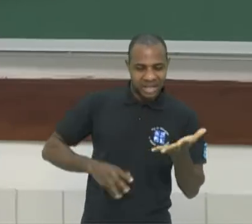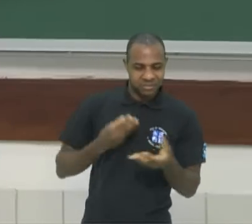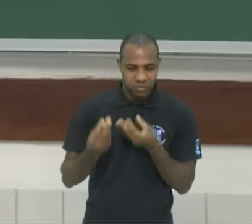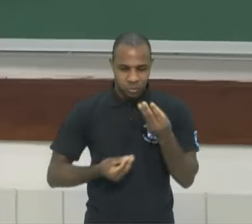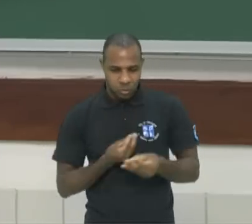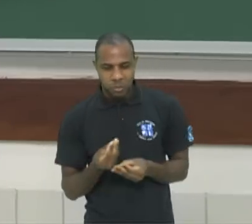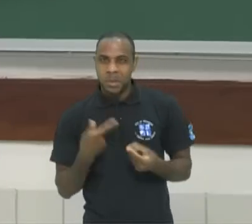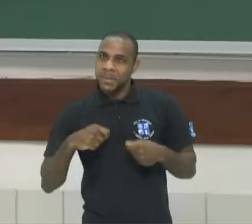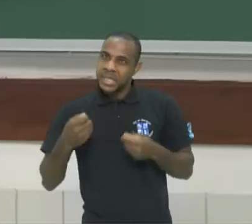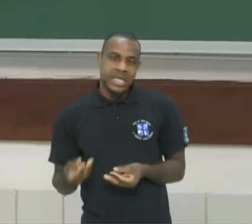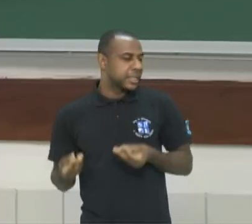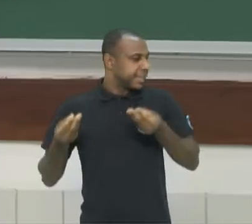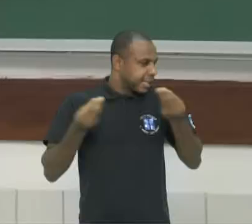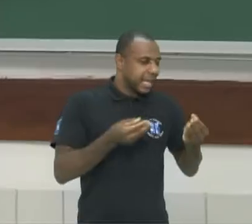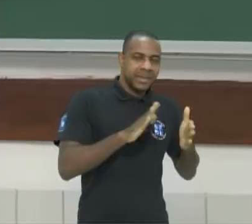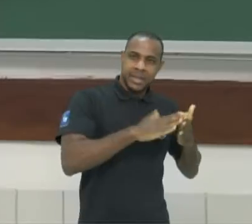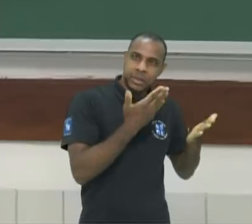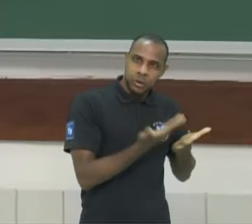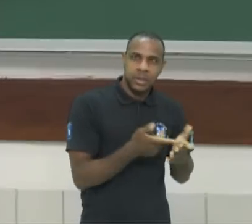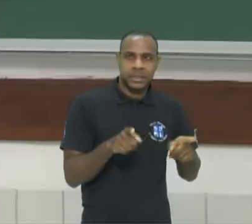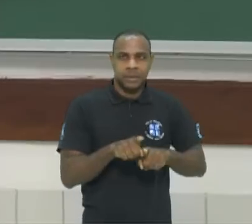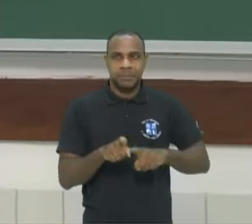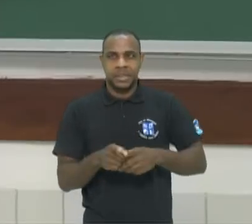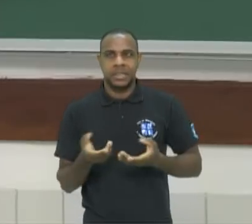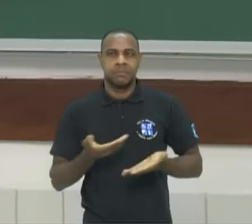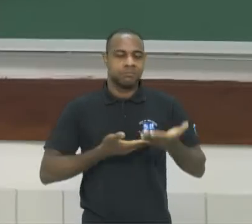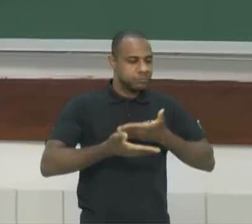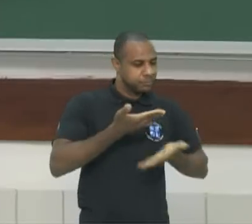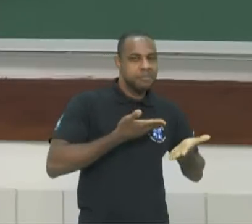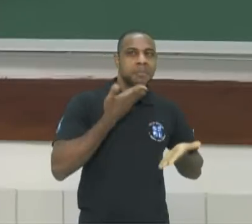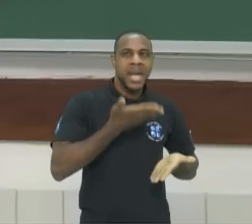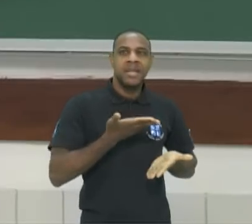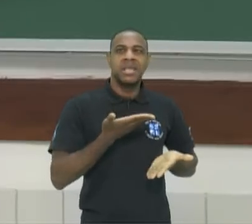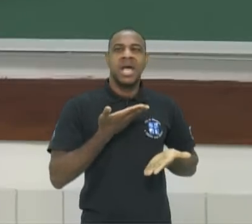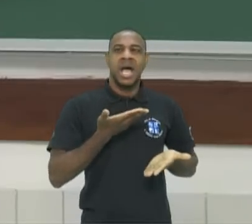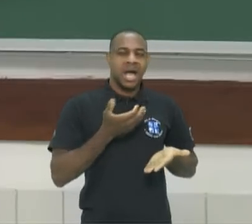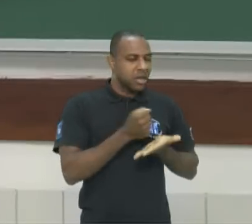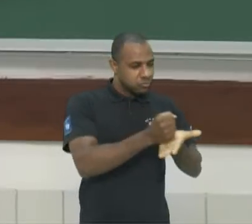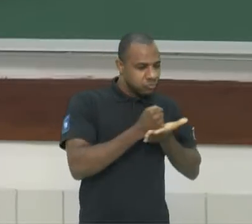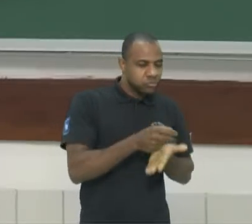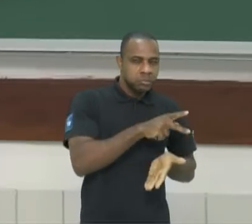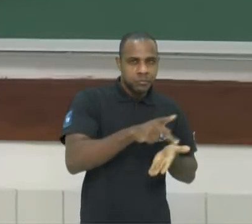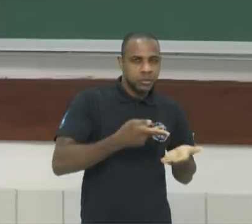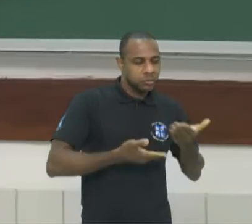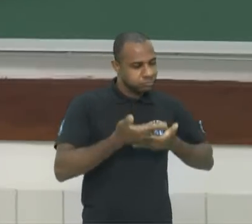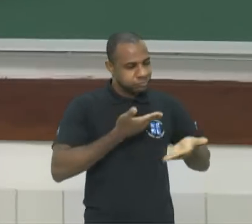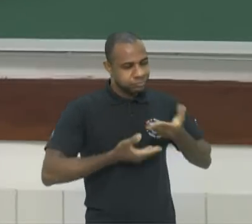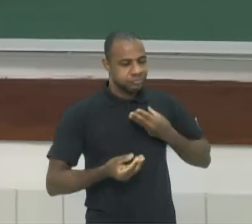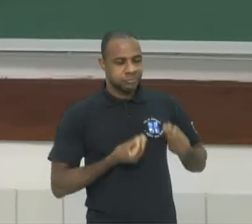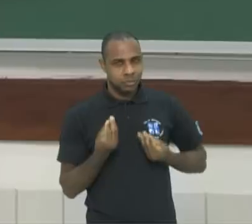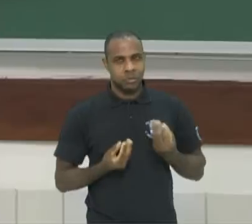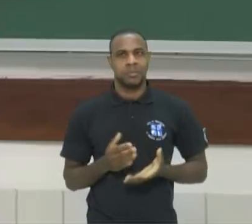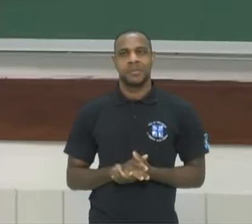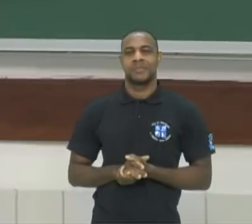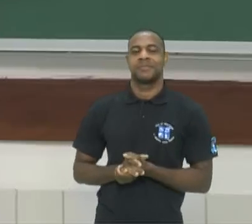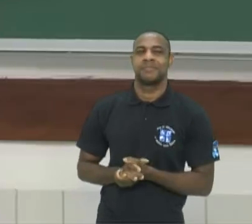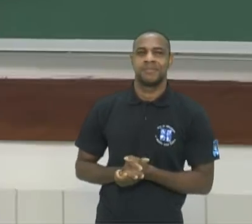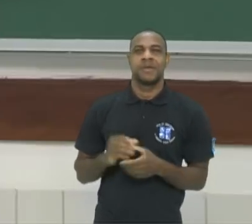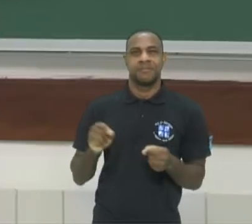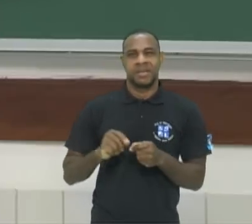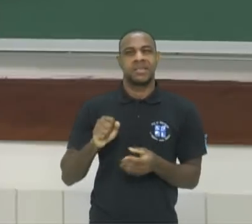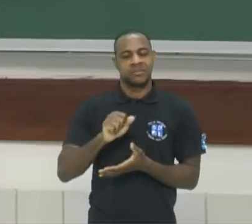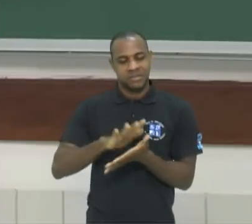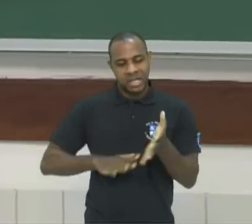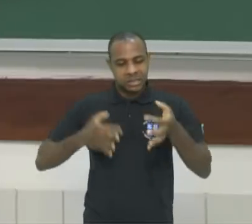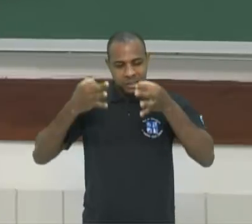último trimestre, gente, passa muito rapidinho, ok? Então não deixe nada acumular, procure sempre dar as lições em